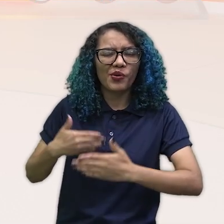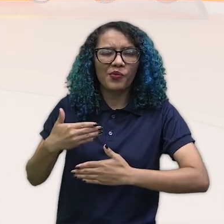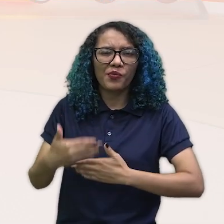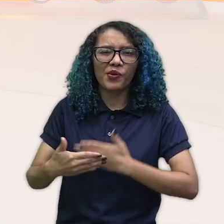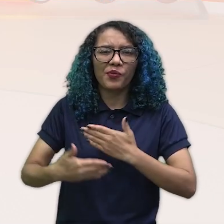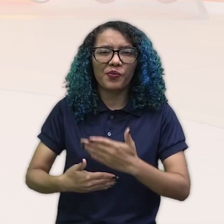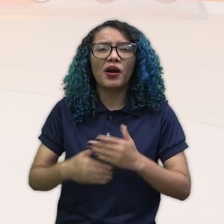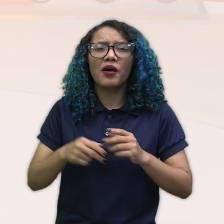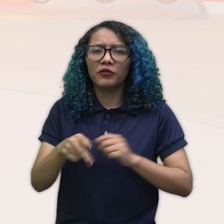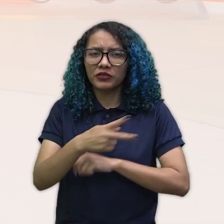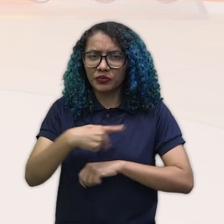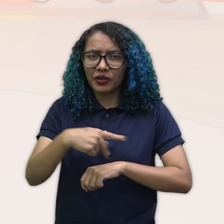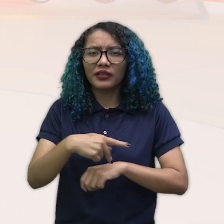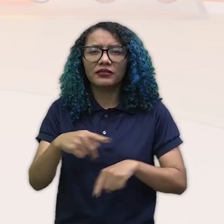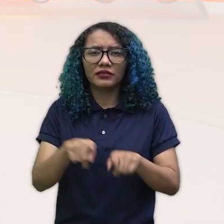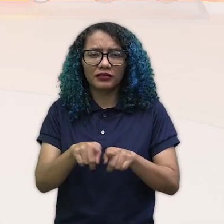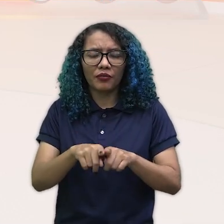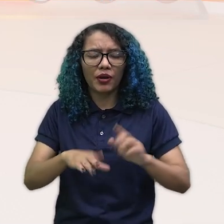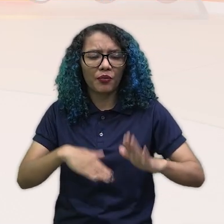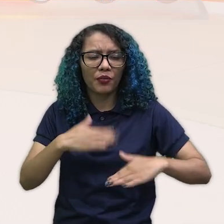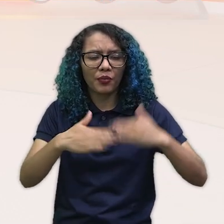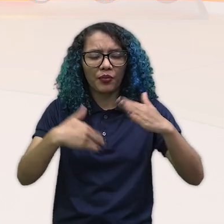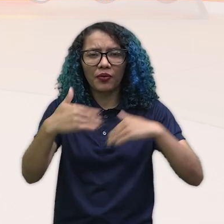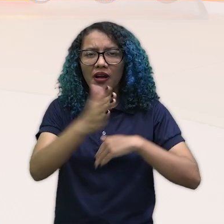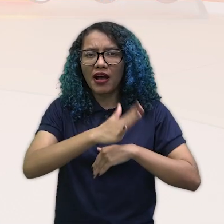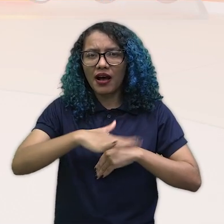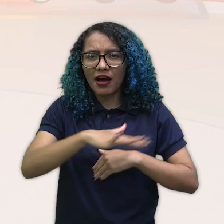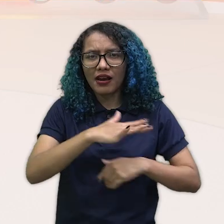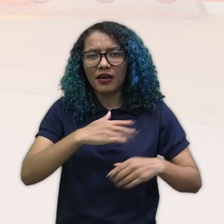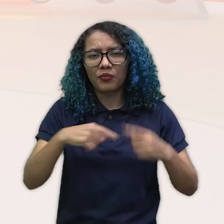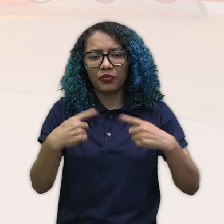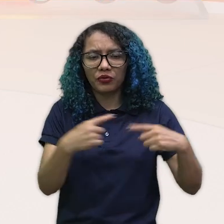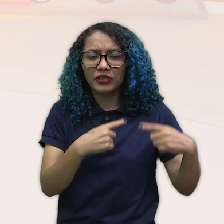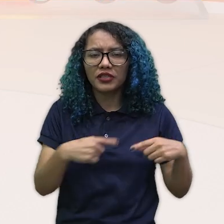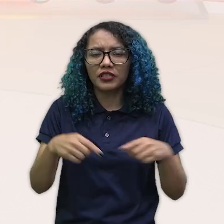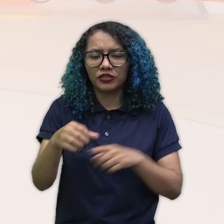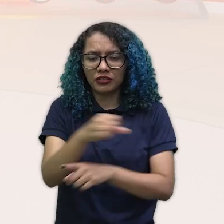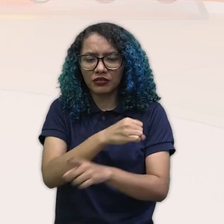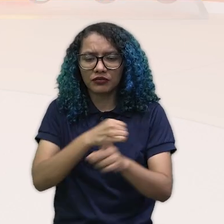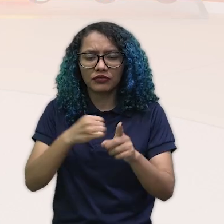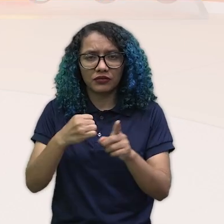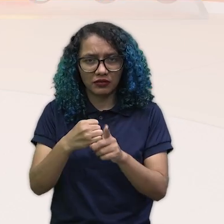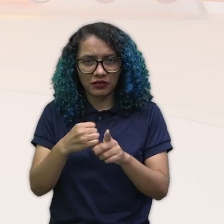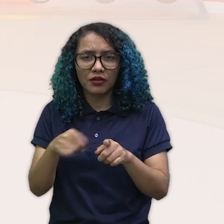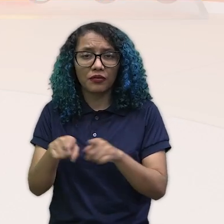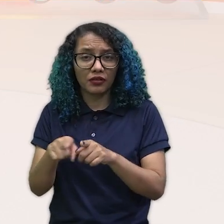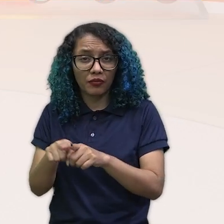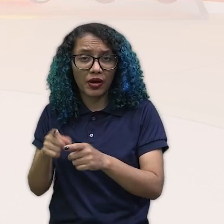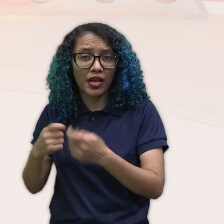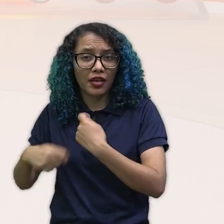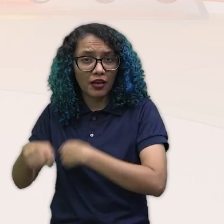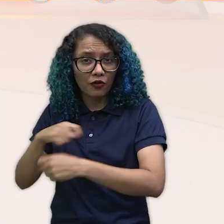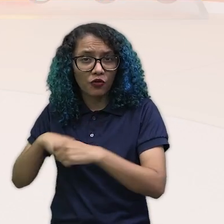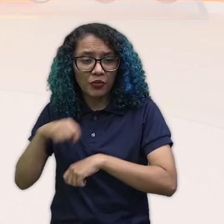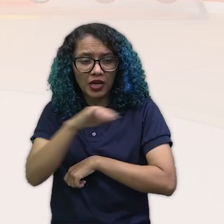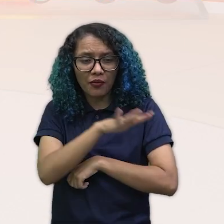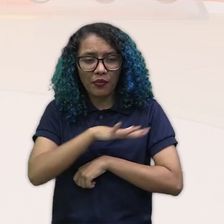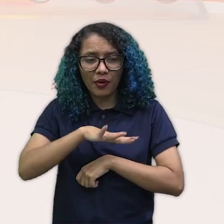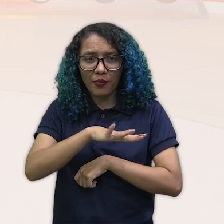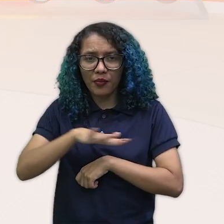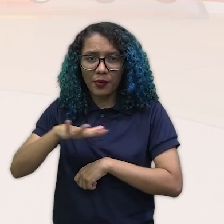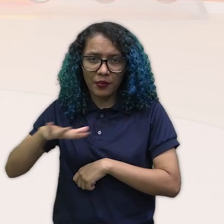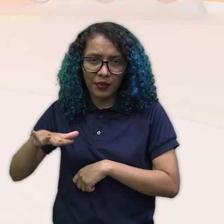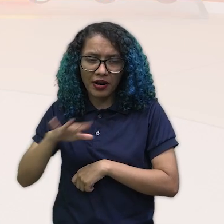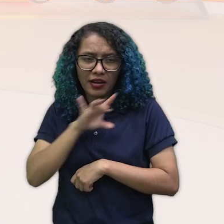foram se desenvolvendo, tanto na parte política, quanto na parte social e também na